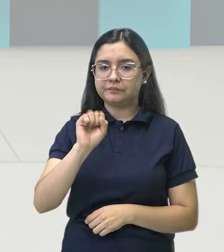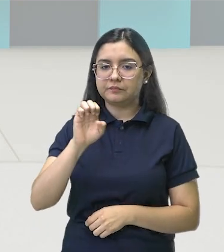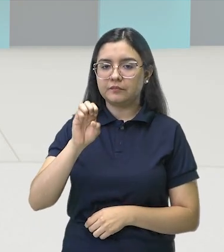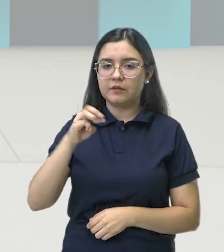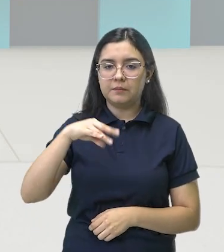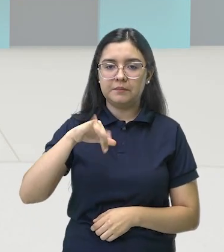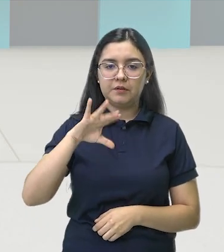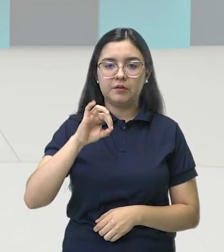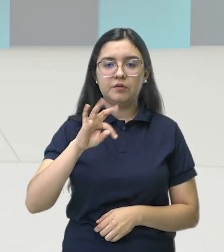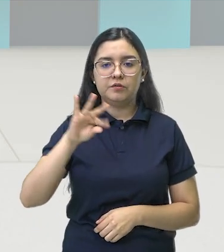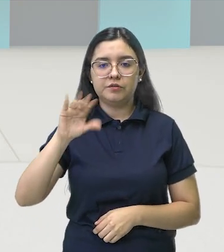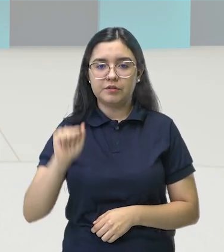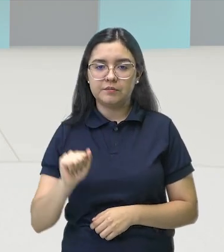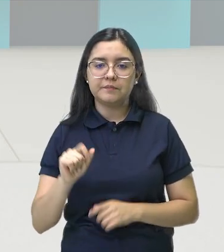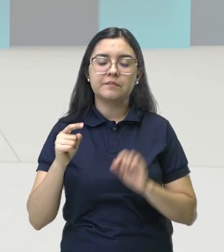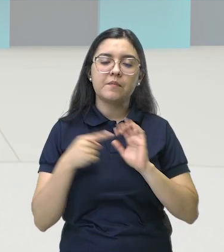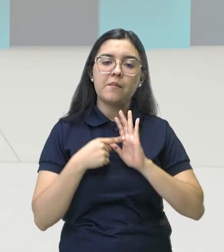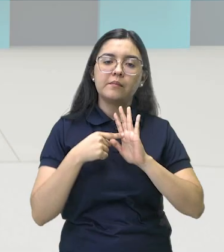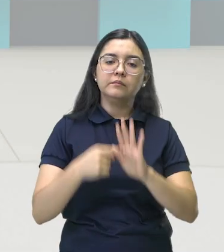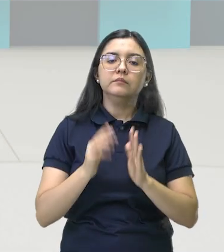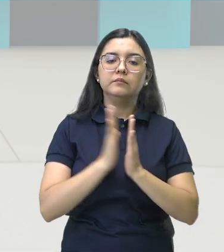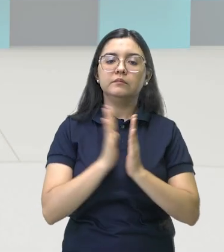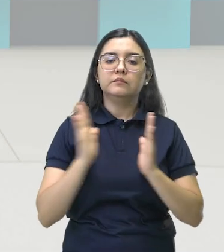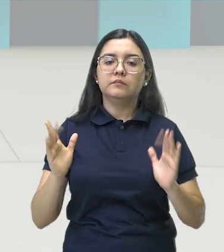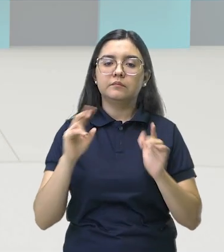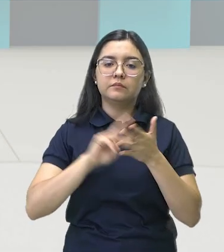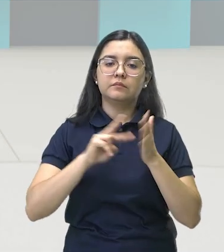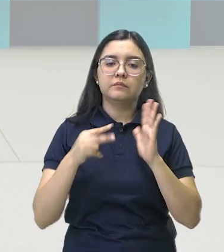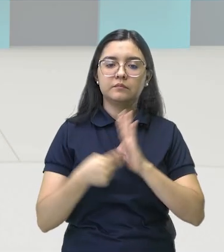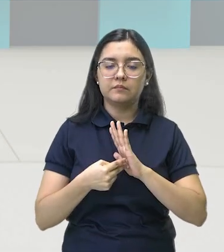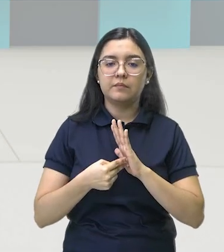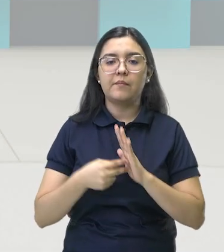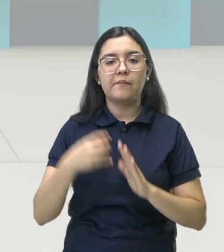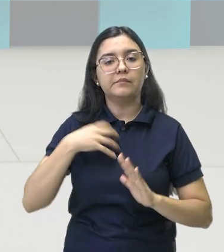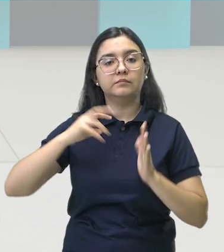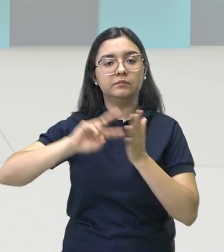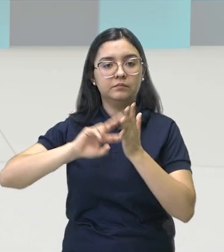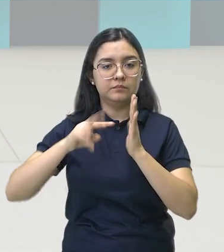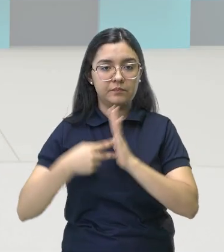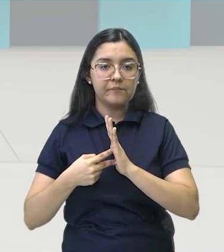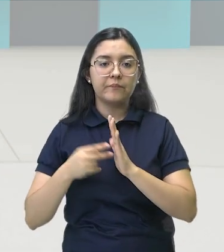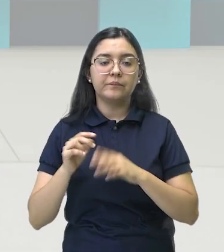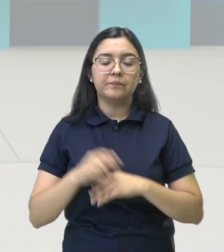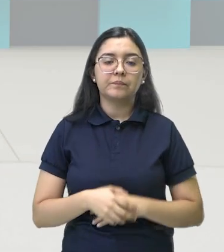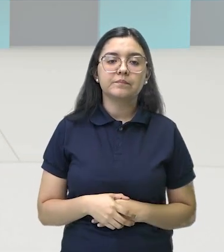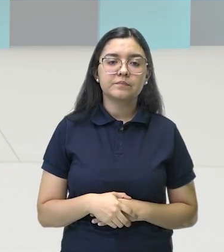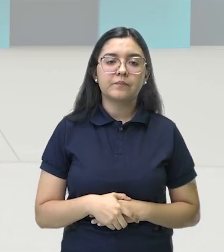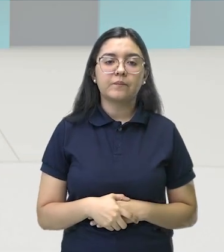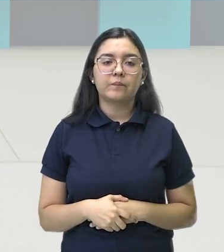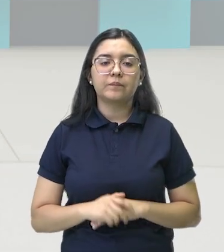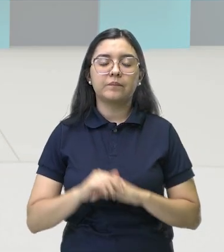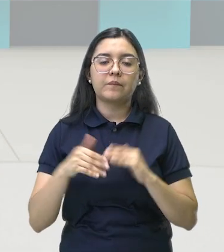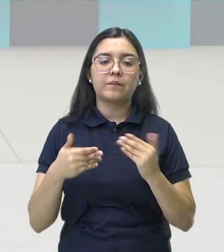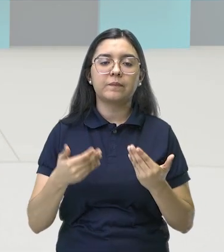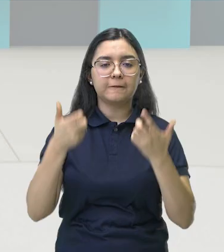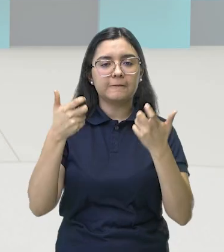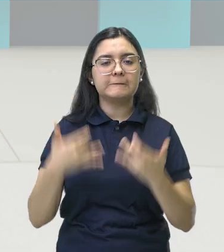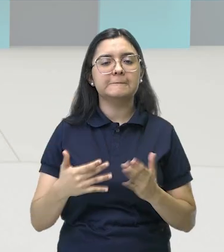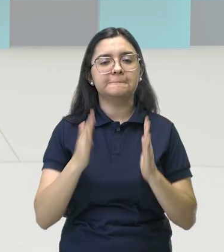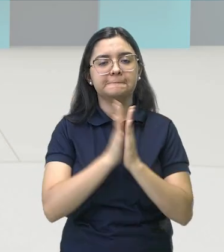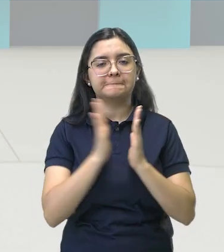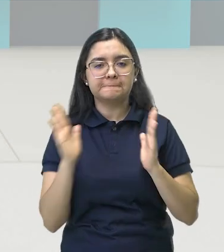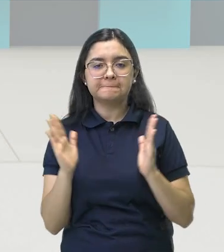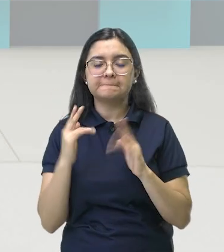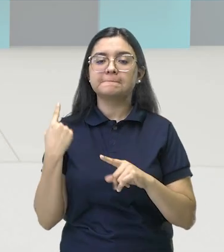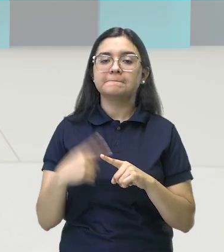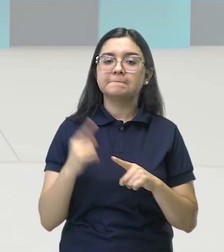com propriedade os processos de significação. Aqui, eu falo esse processo